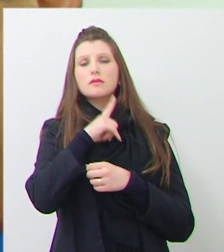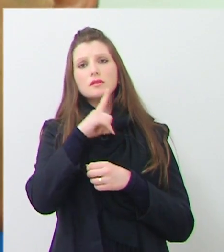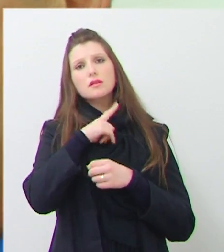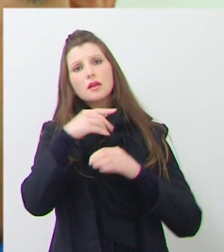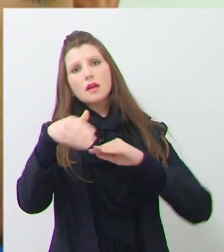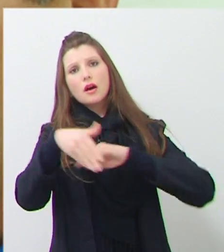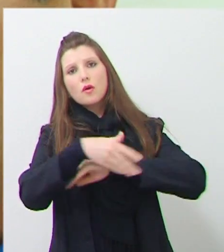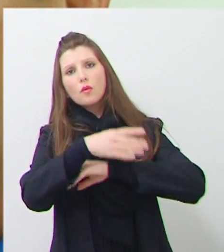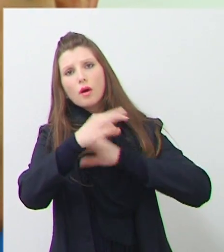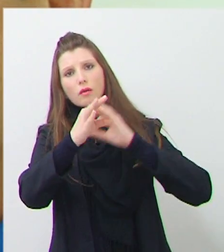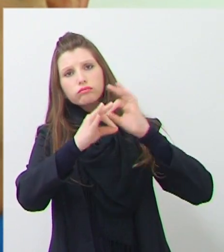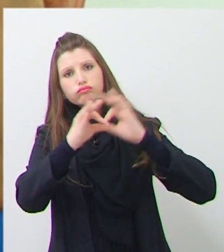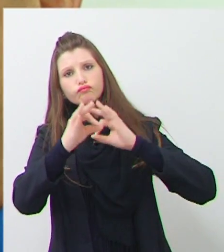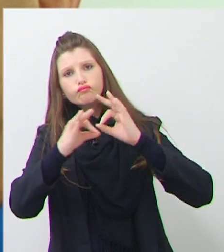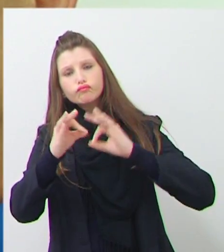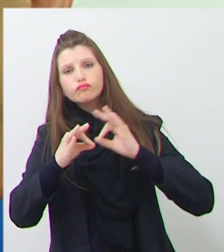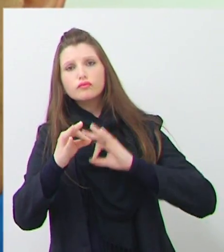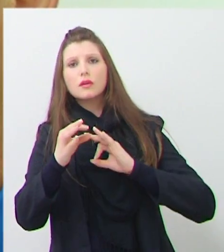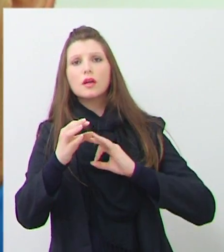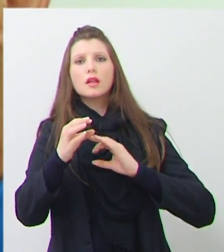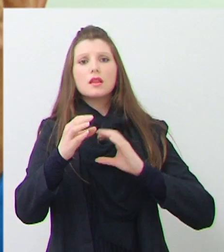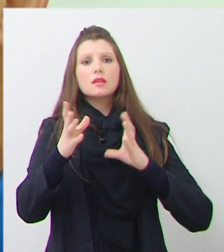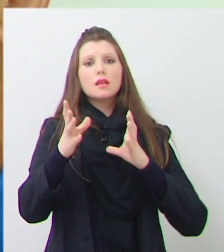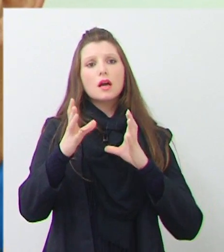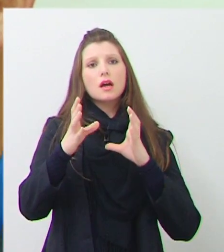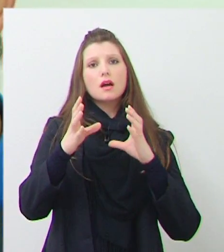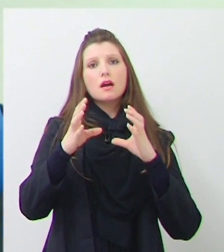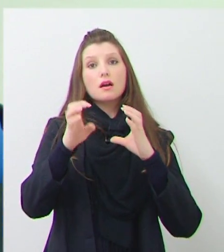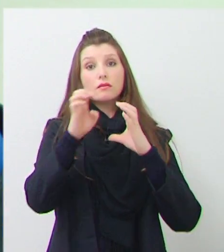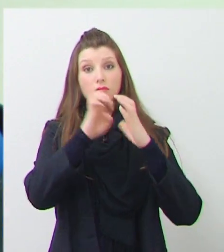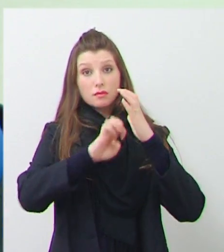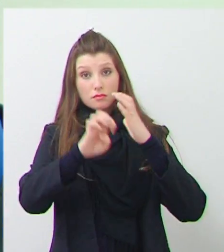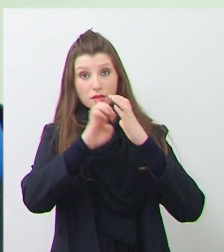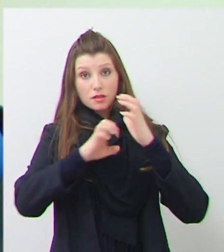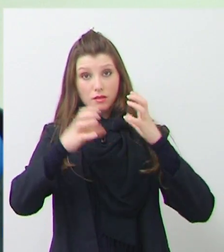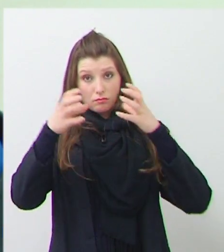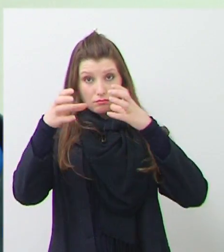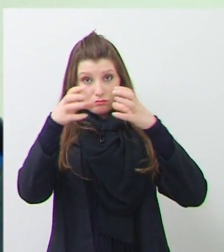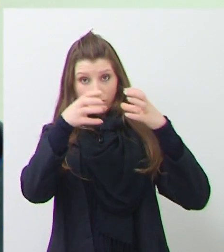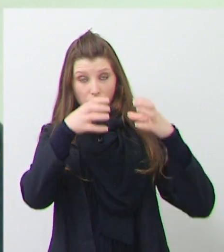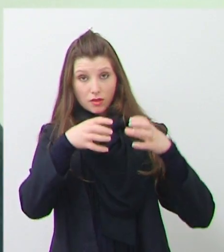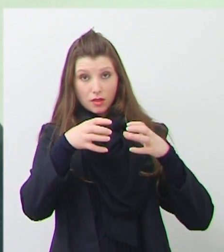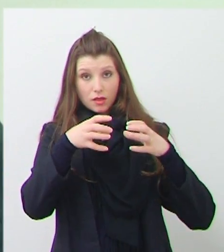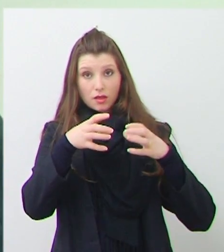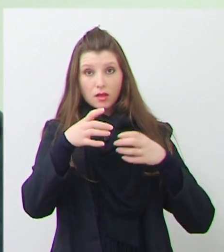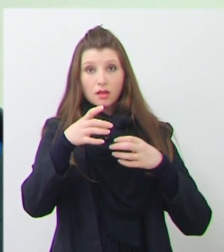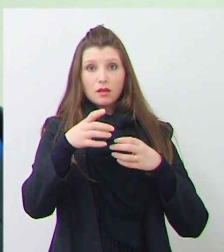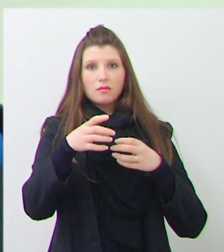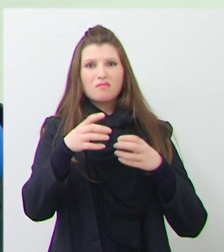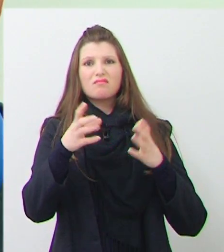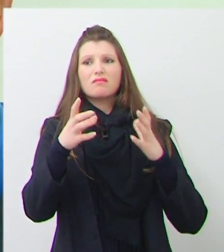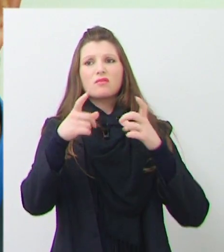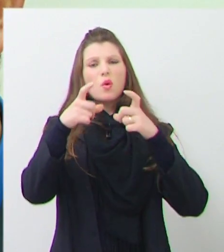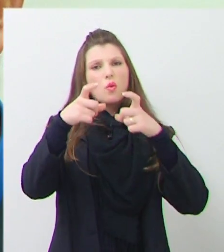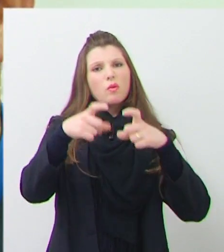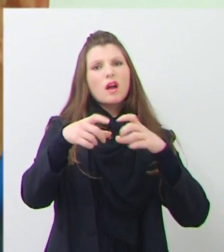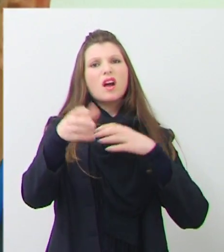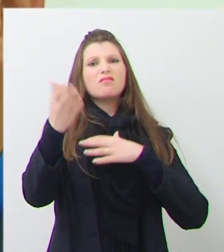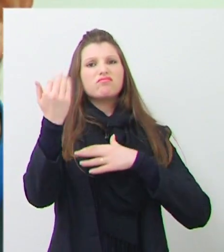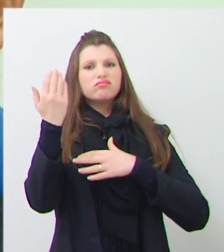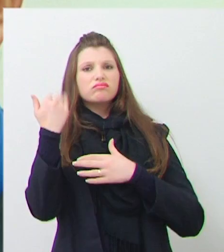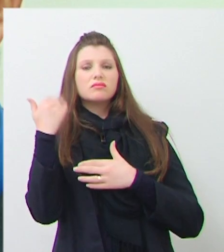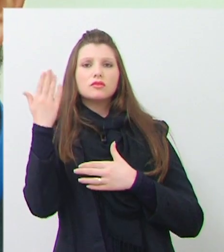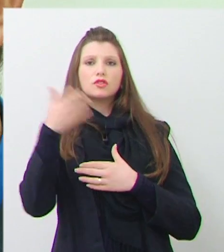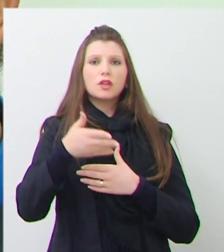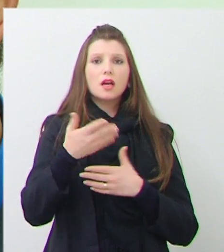de um projeto de pavimentação, numa área industrial que nós temos no grande distrito de Rio Maina. E essa área já é uma área bem antiga, né? Então, é um